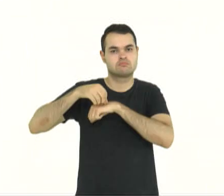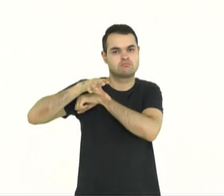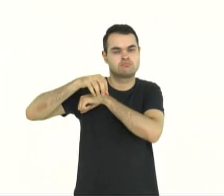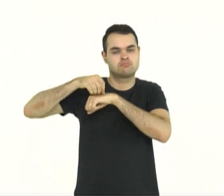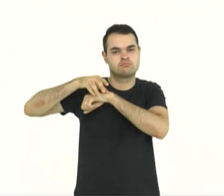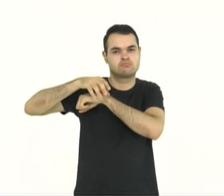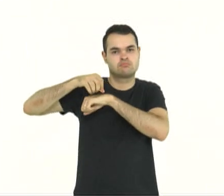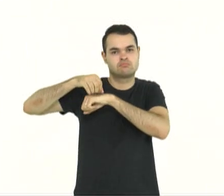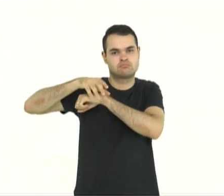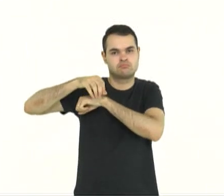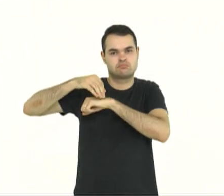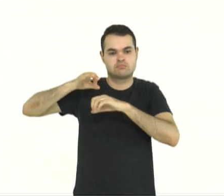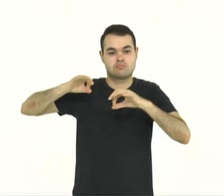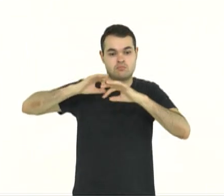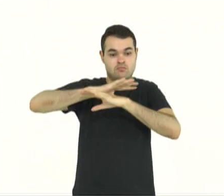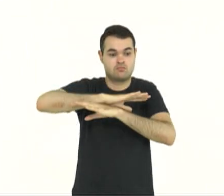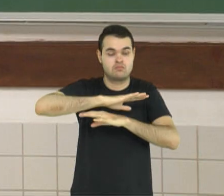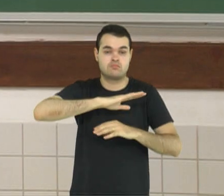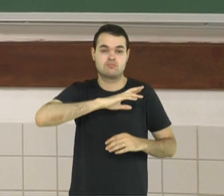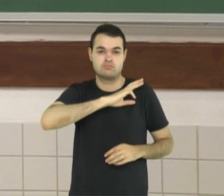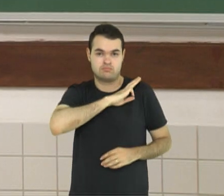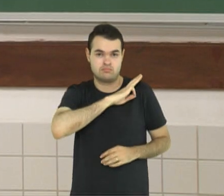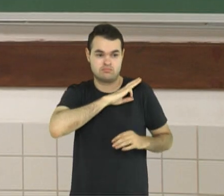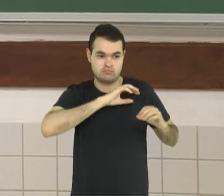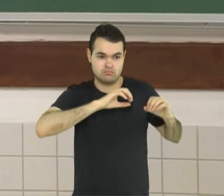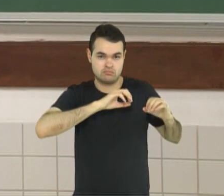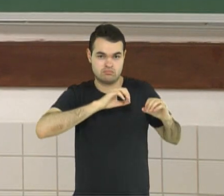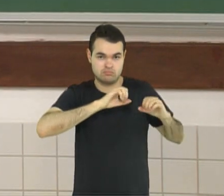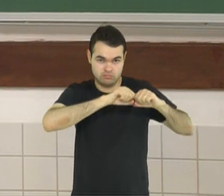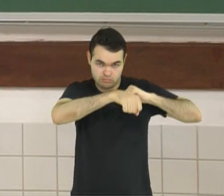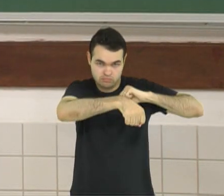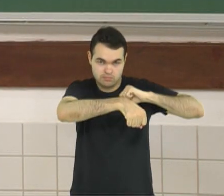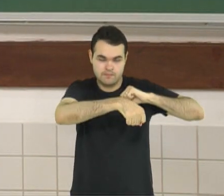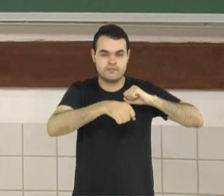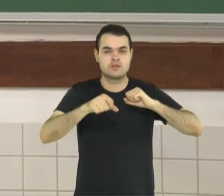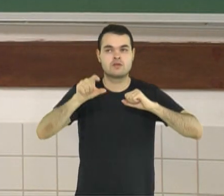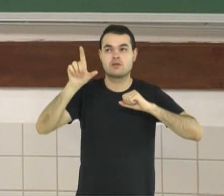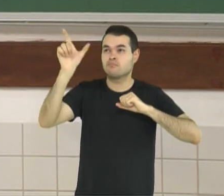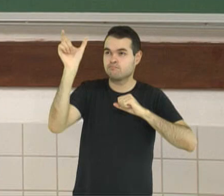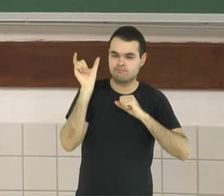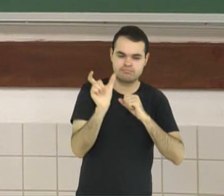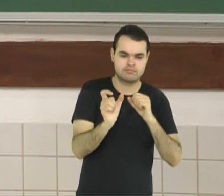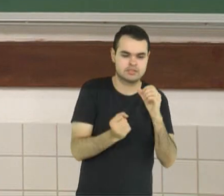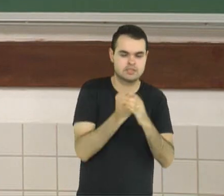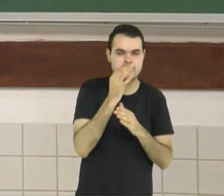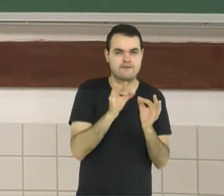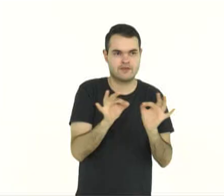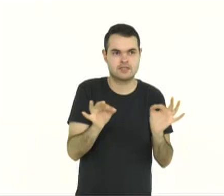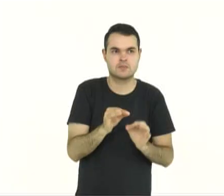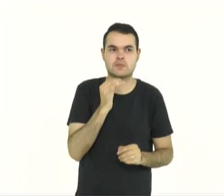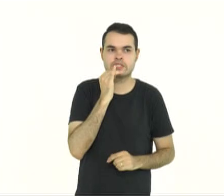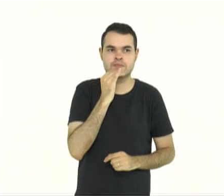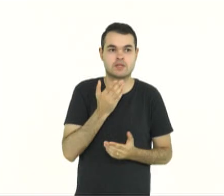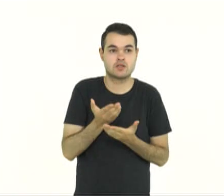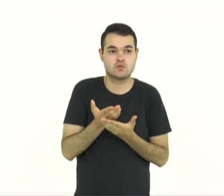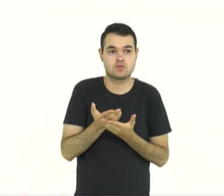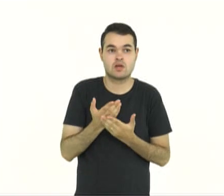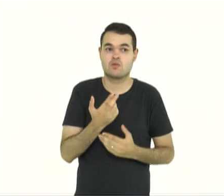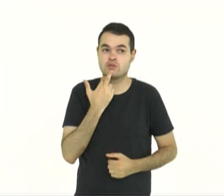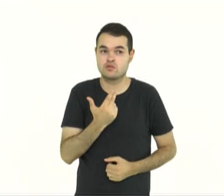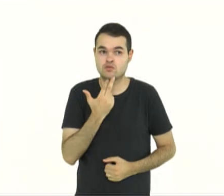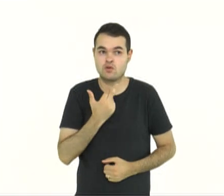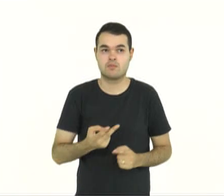possa fazer quando terminar o ensino médio. Usando essas opções, você vai criar frases com elas. Olha as opções. Estudar